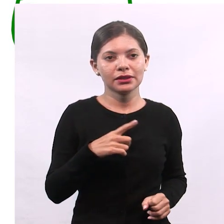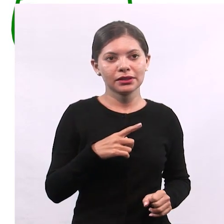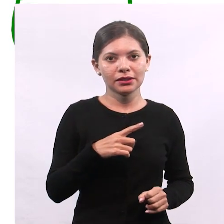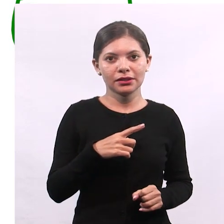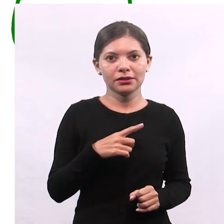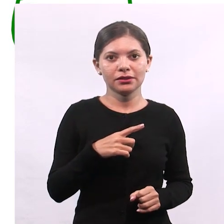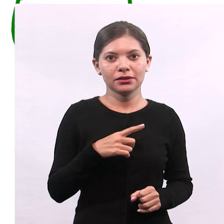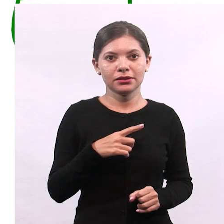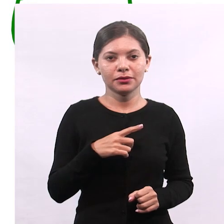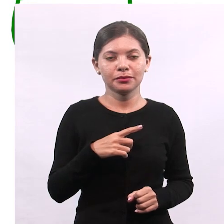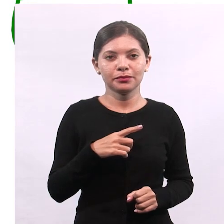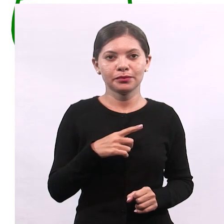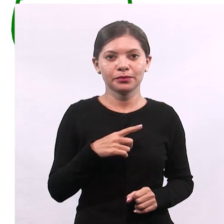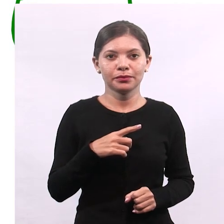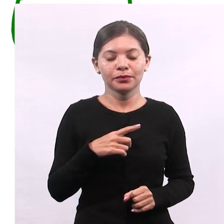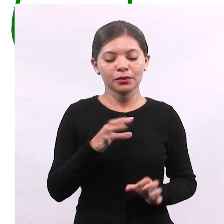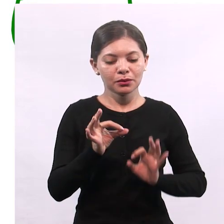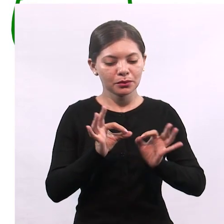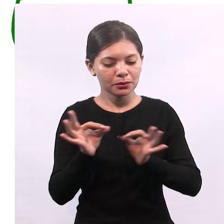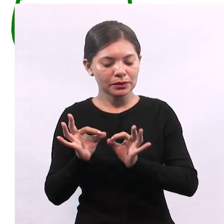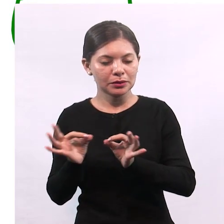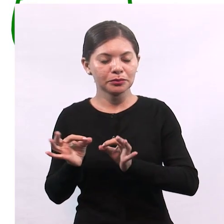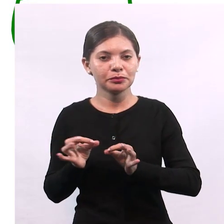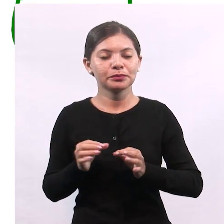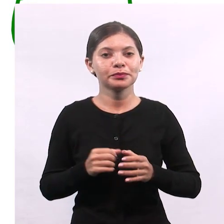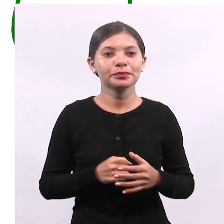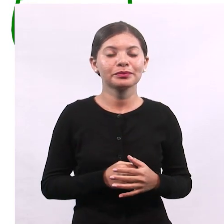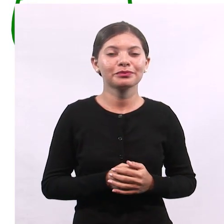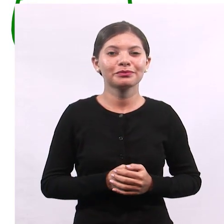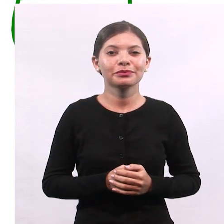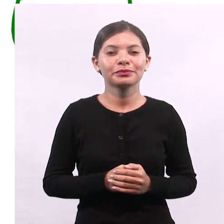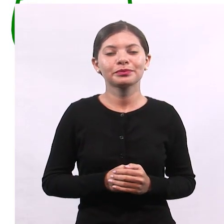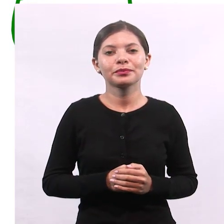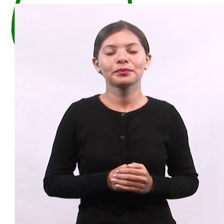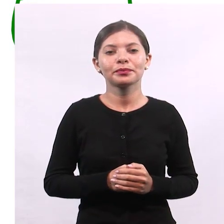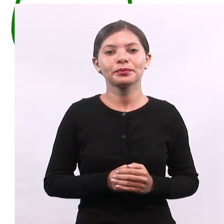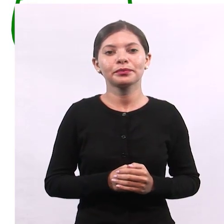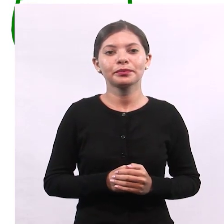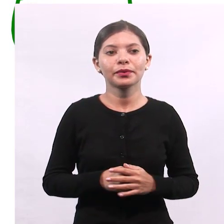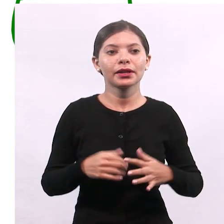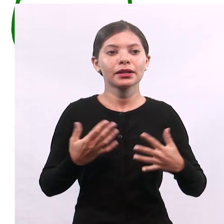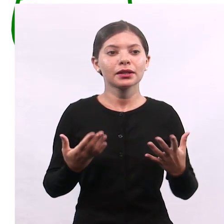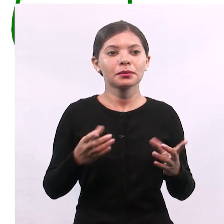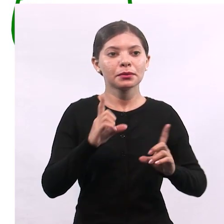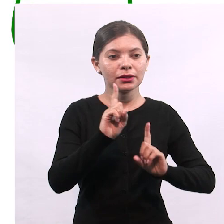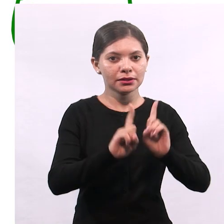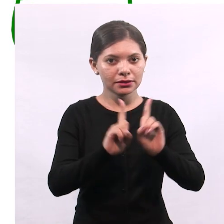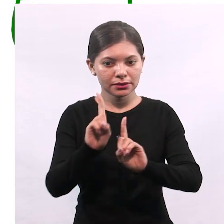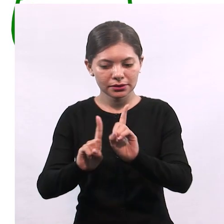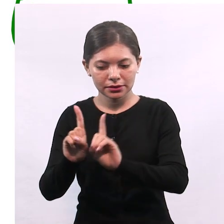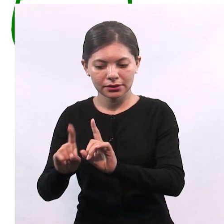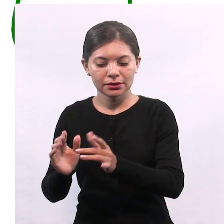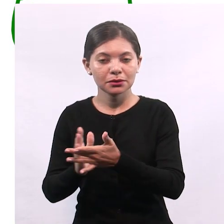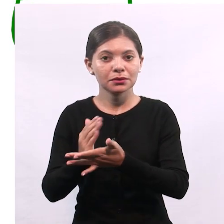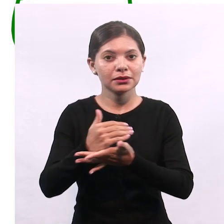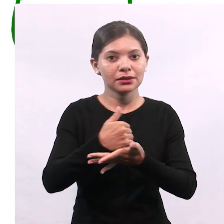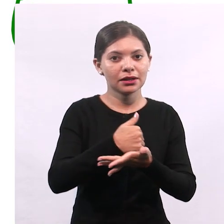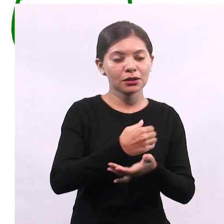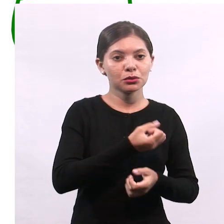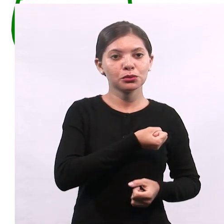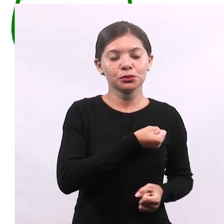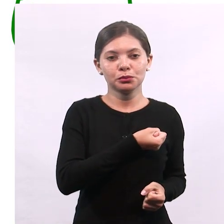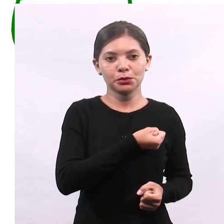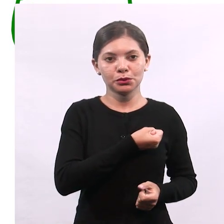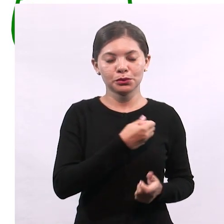original Além disso é no ciência coletado informações numéricas que podem